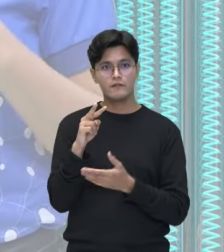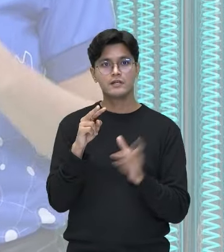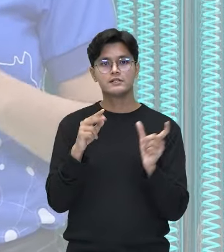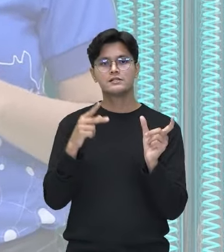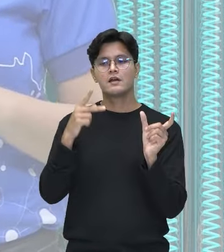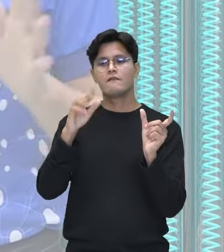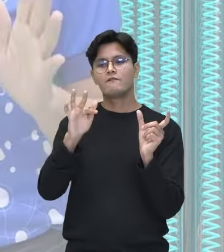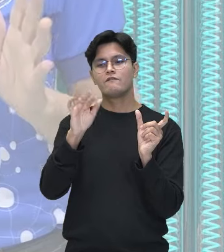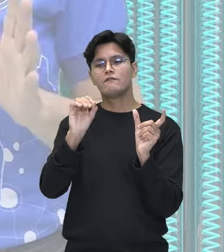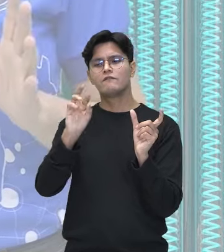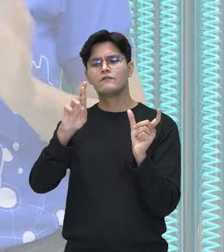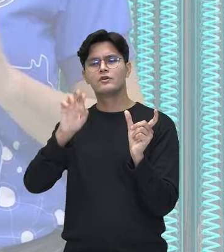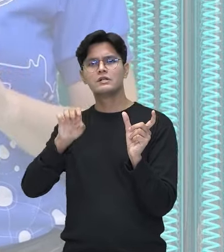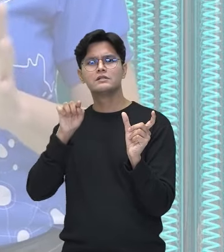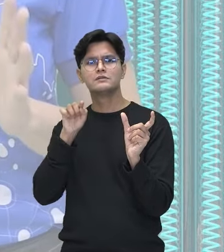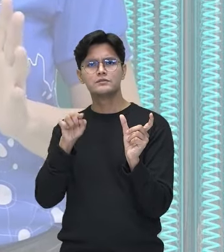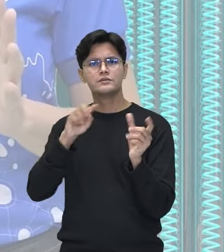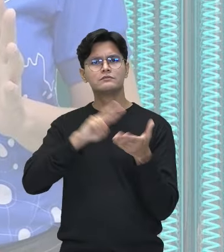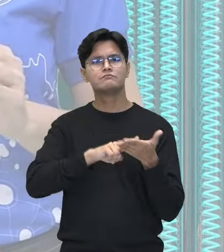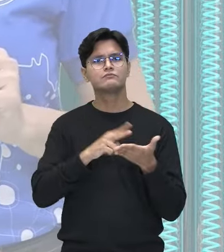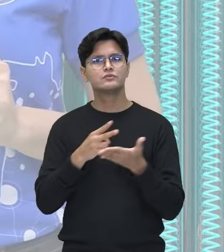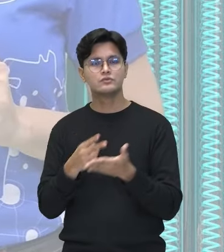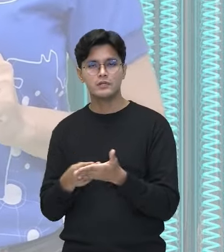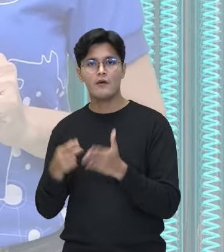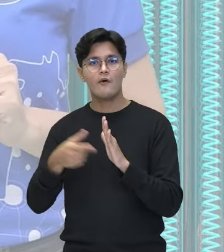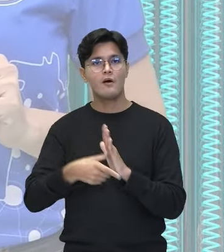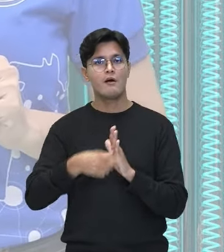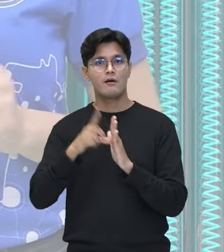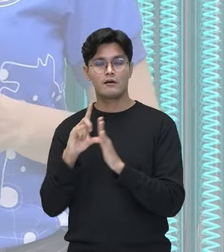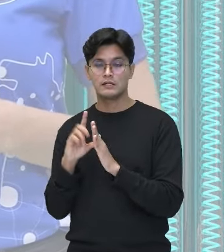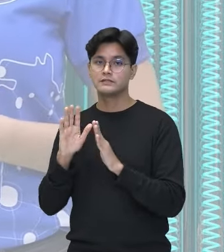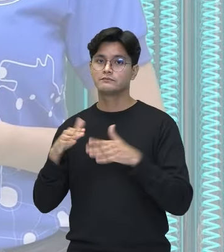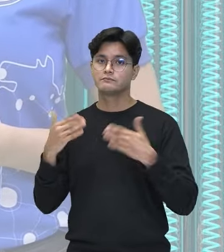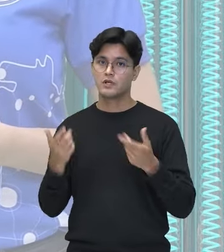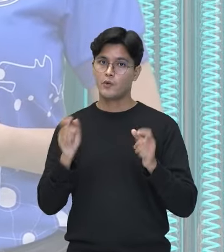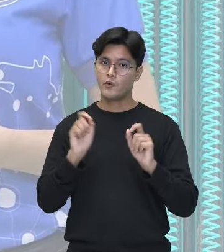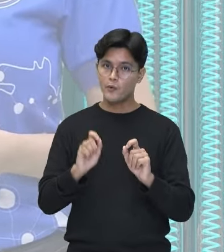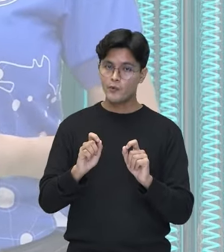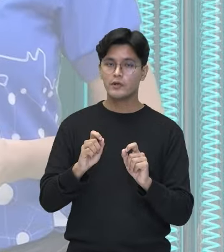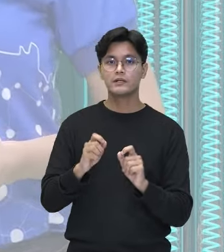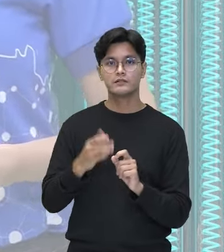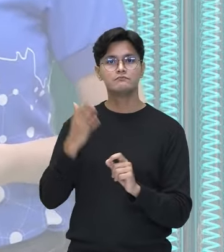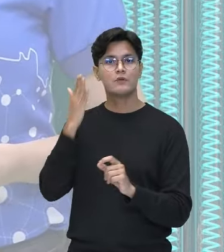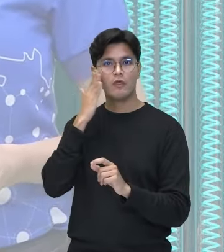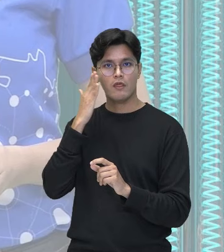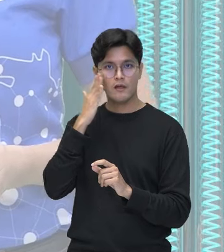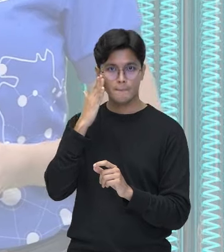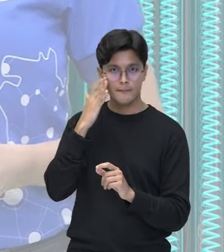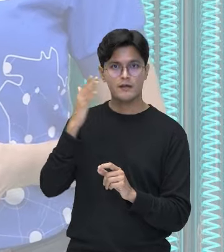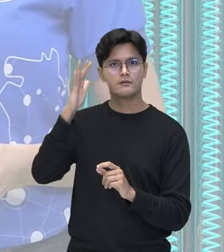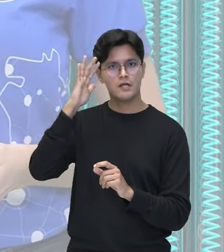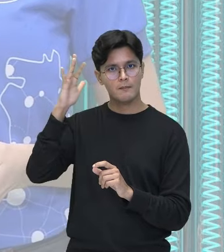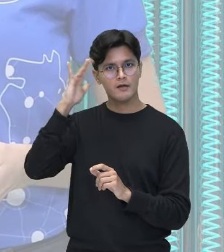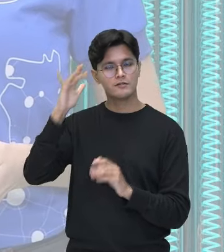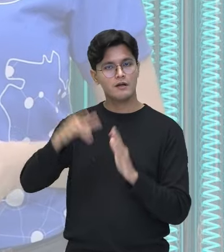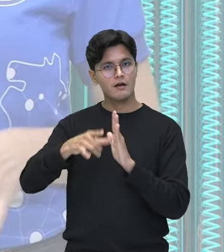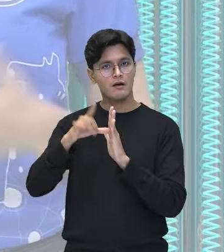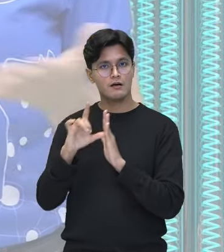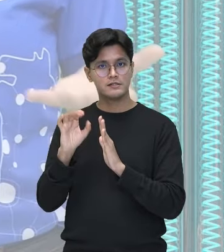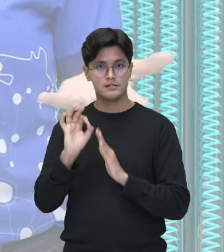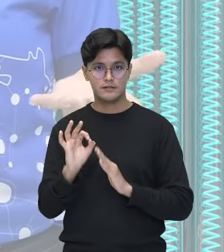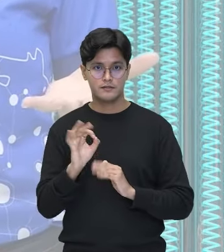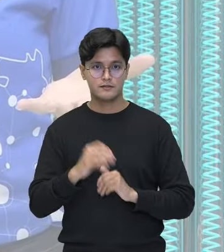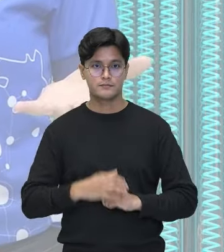estou prevendo que vai chover ou vai acontecer alguma coisa. Então, essa é a ideia do for, ok? Algo que vem antes.